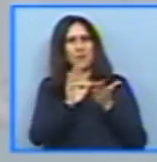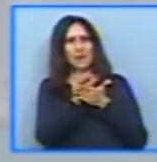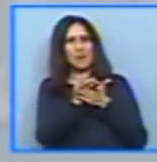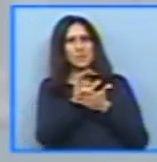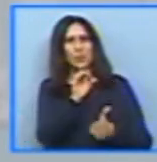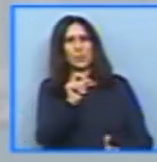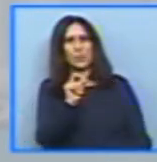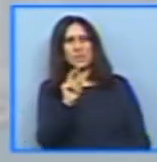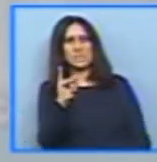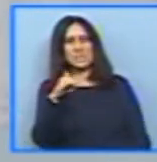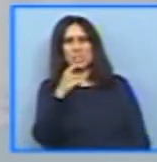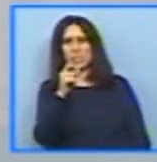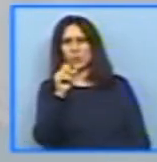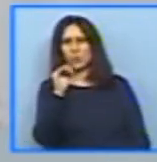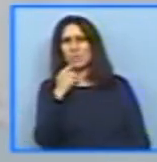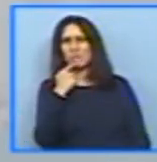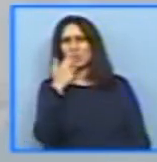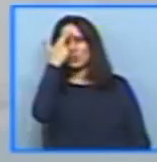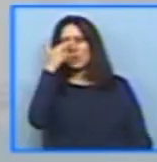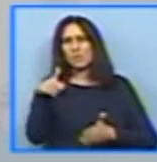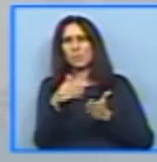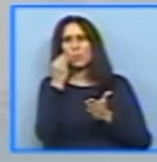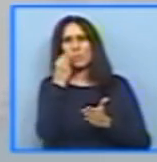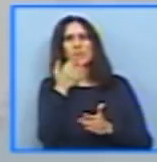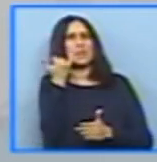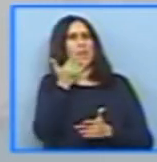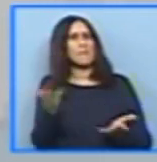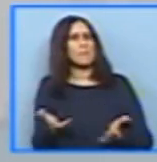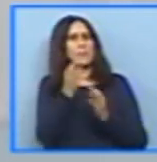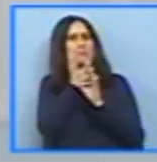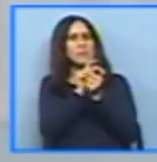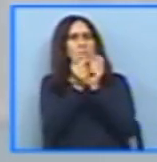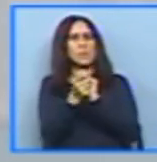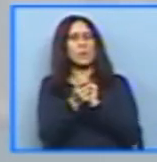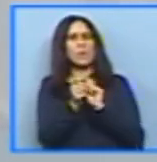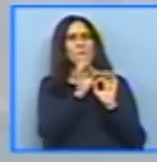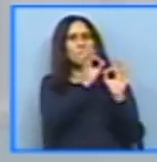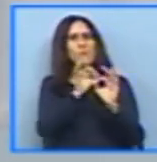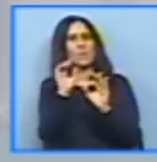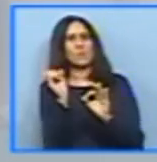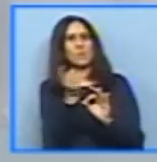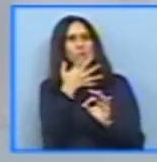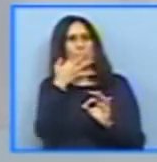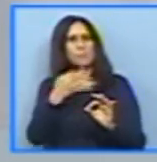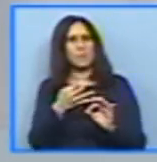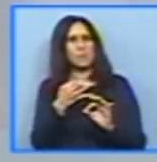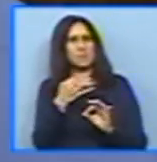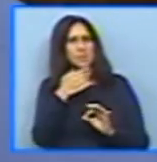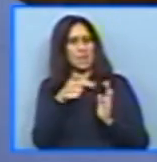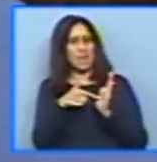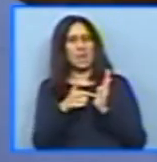como caminhar na história. O texto começa: sede alegres, trabalhai na vossa perfeição, animai-vos uns aos outros, para falar depois no Deus Amor